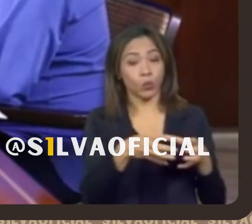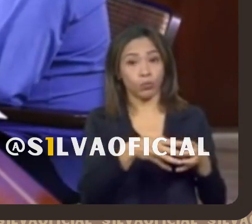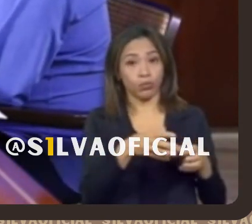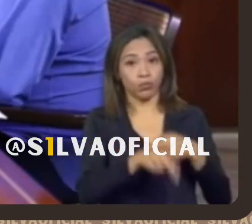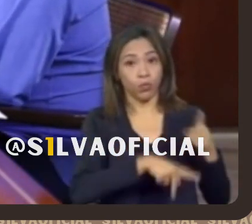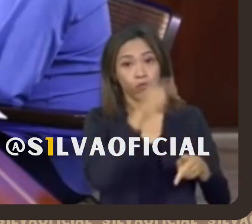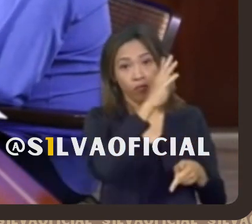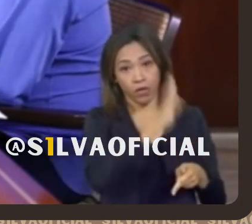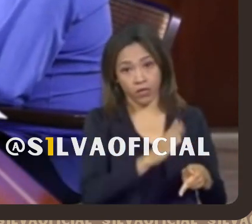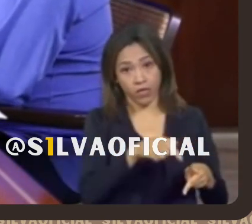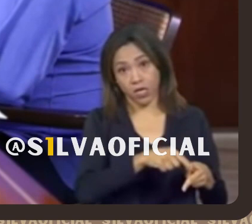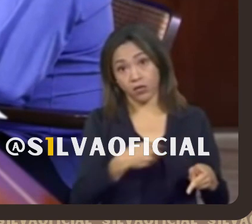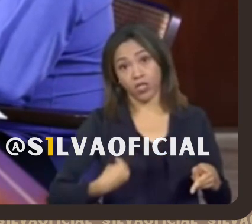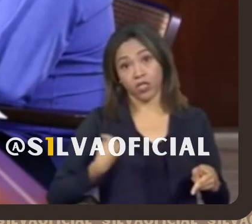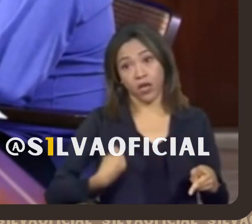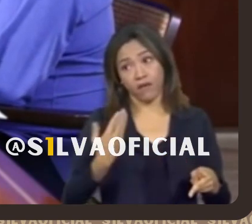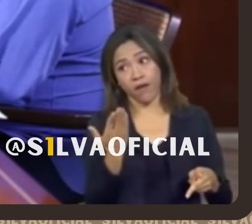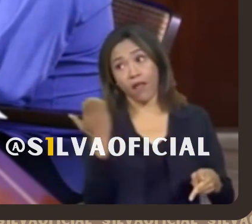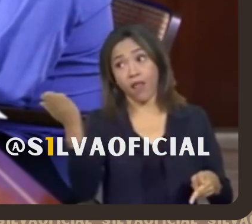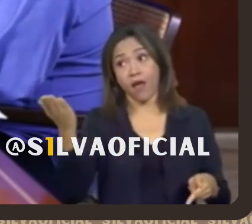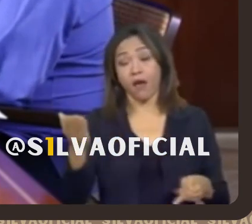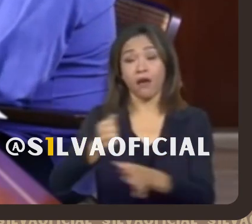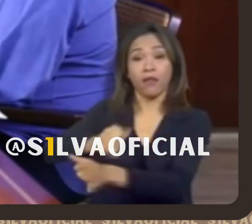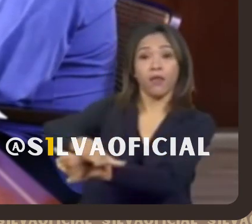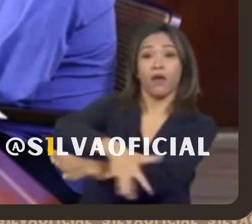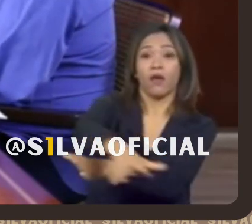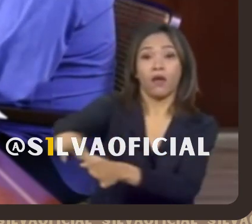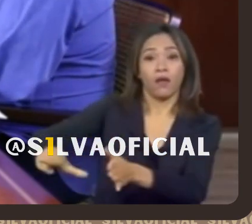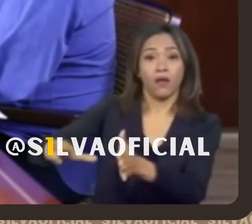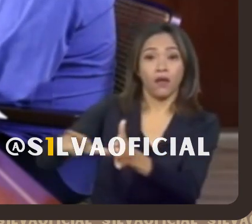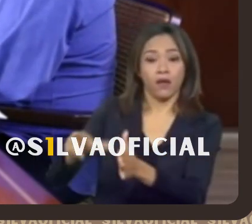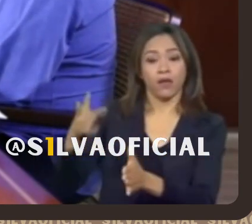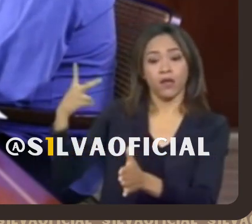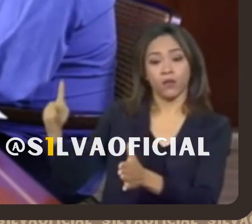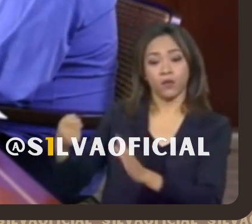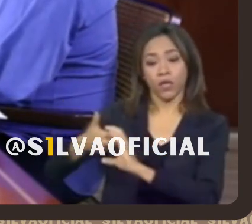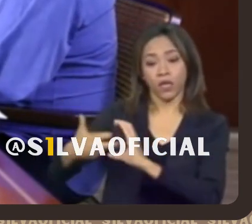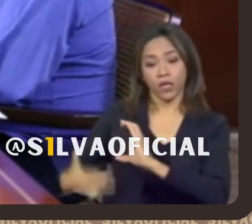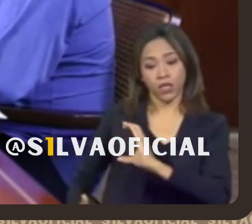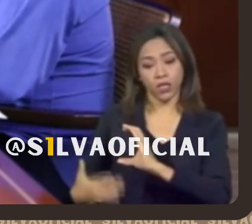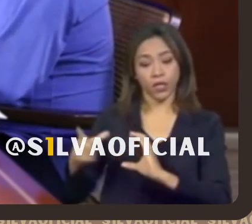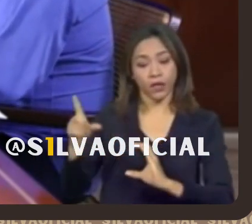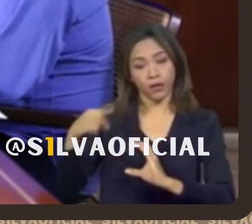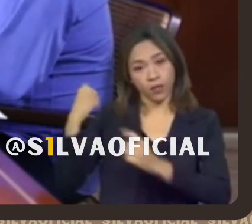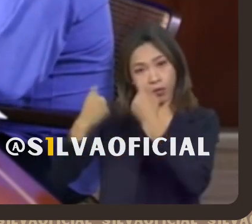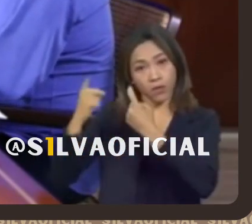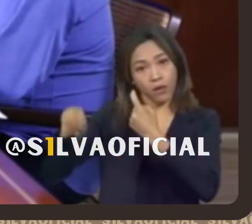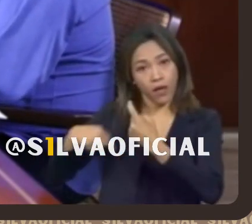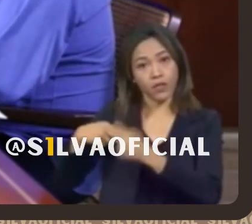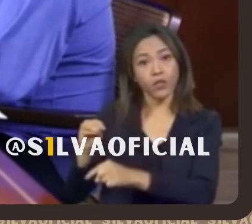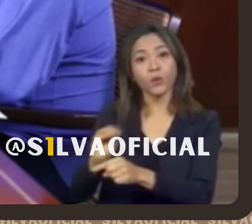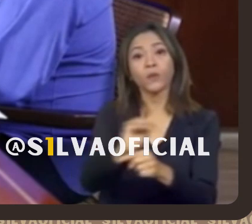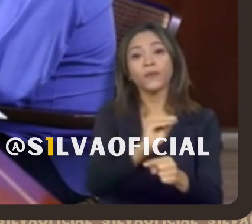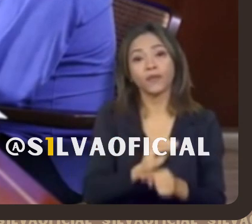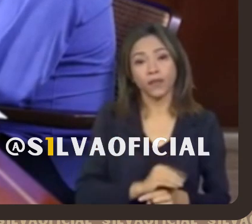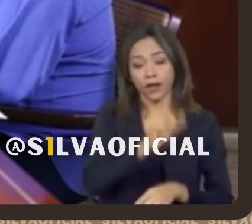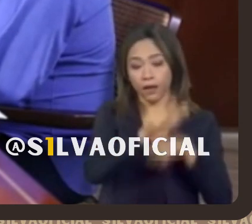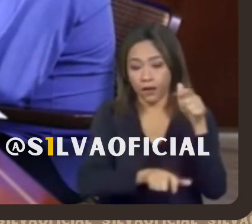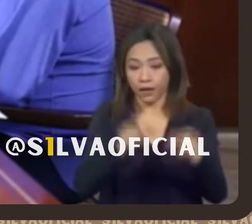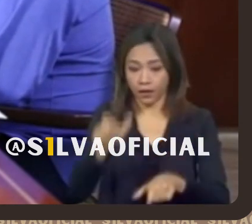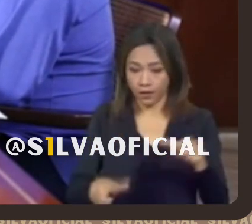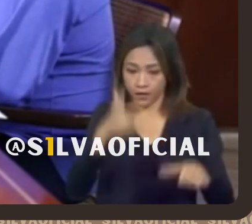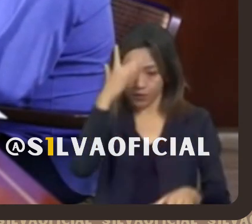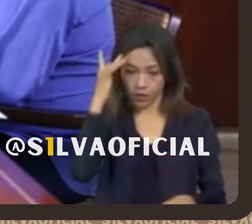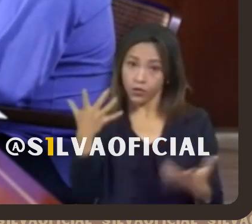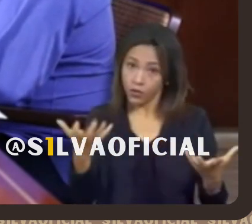porque essa característica maior sua como presidente de cuidar das pessoas né de acolher as pessoas panto aqu aqui fazer esse registro E é